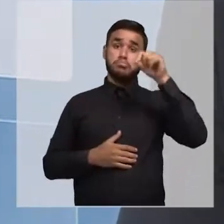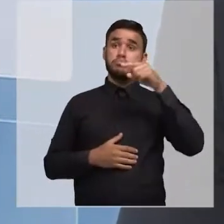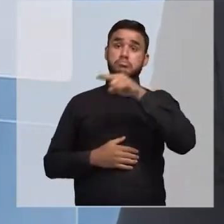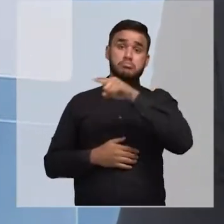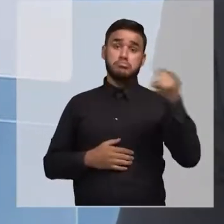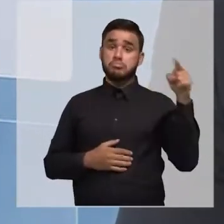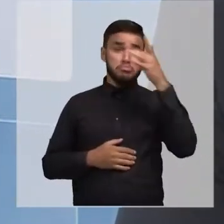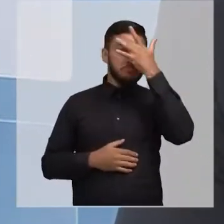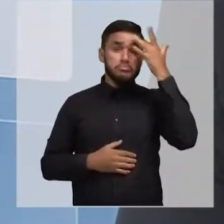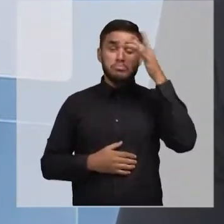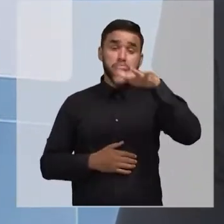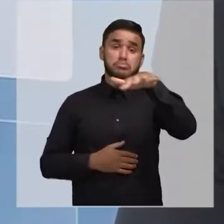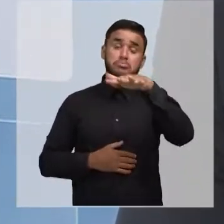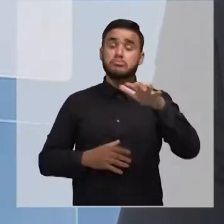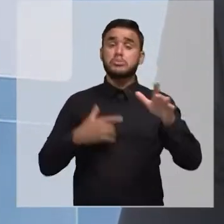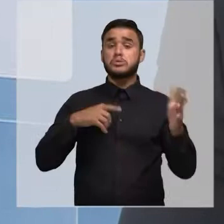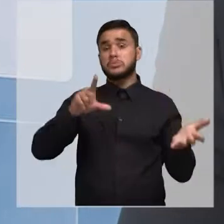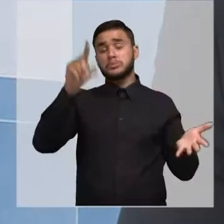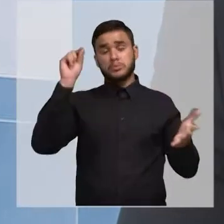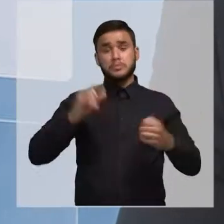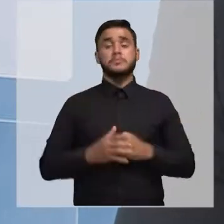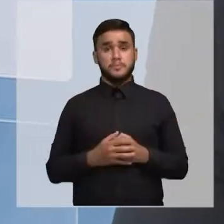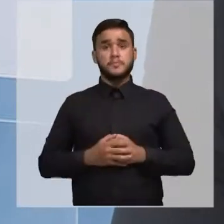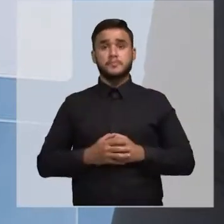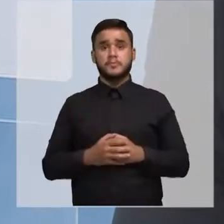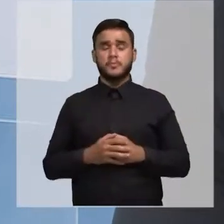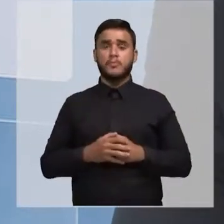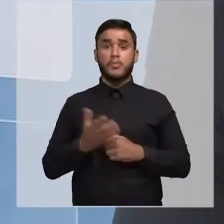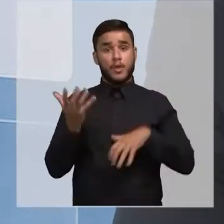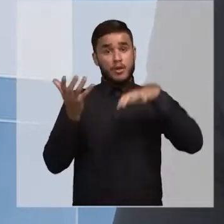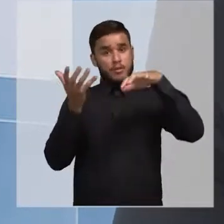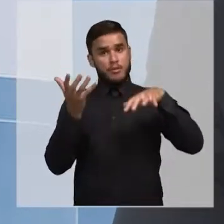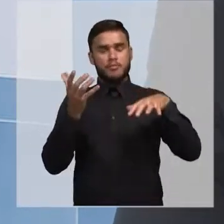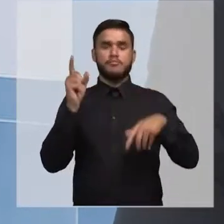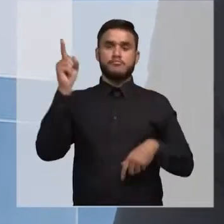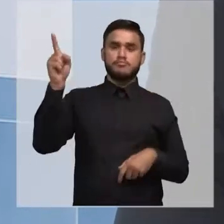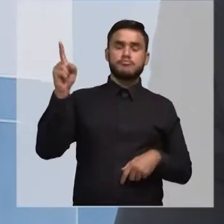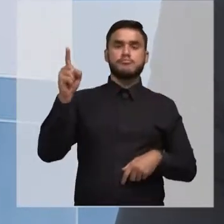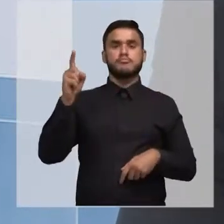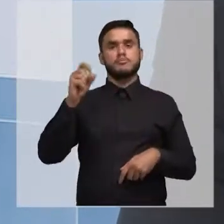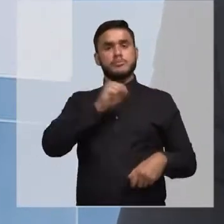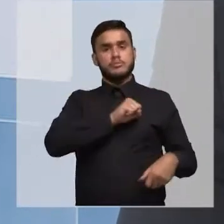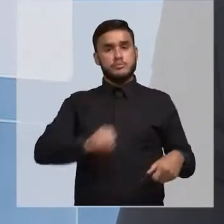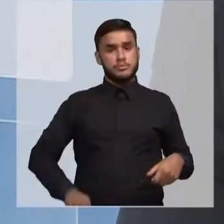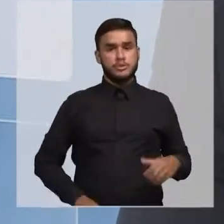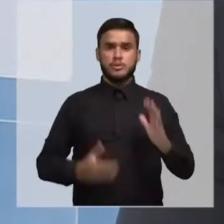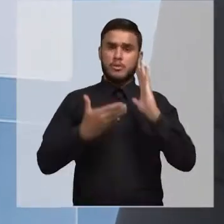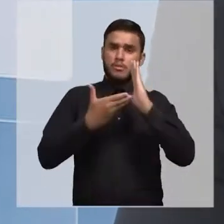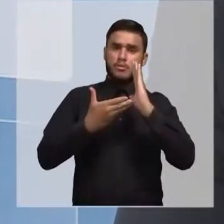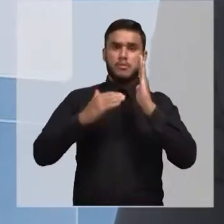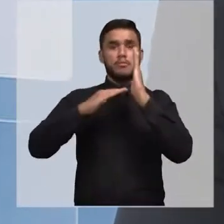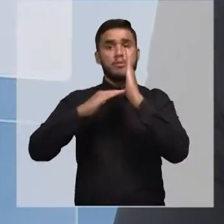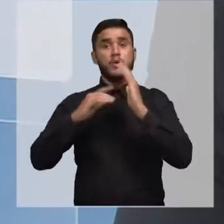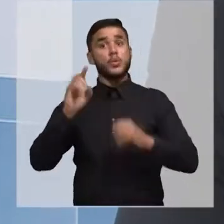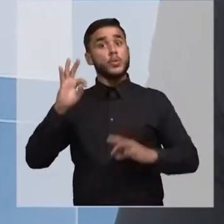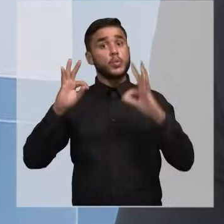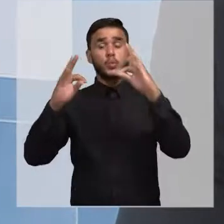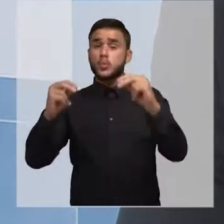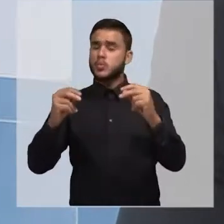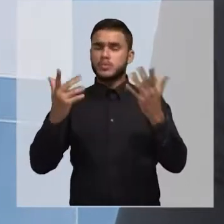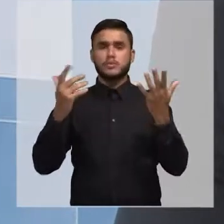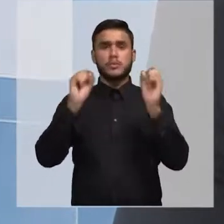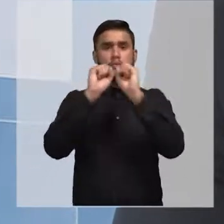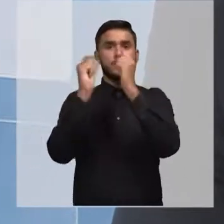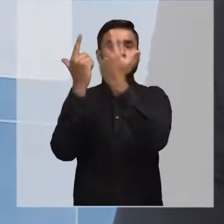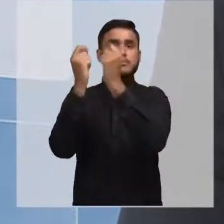chance de ser renovado, 2/3 do Senado e a Câmara Federal toda. Terá a chance de renovar todos os governadores do Brasil, todas as